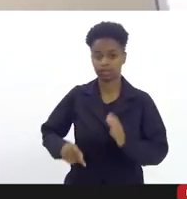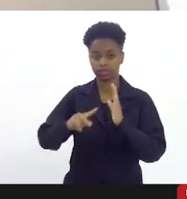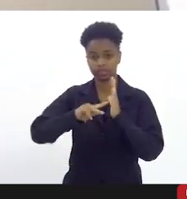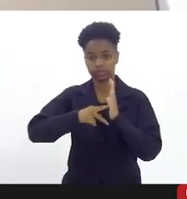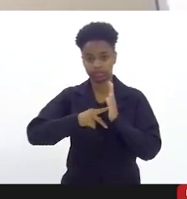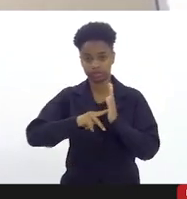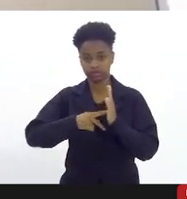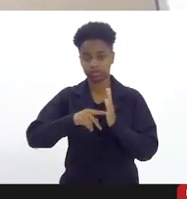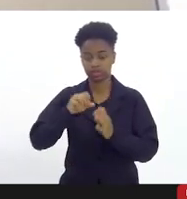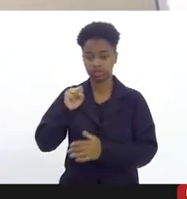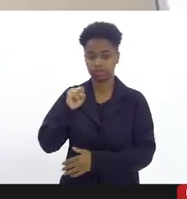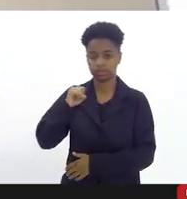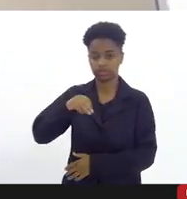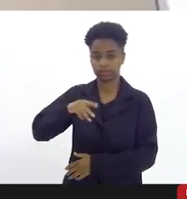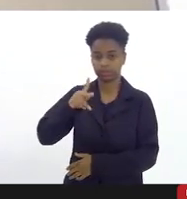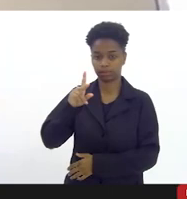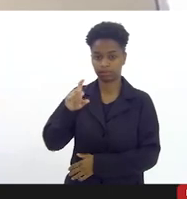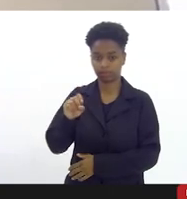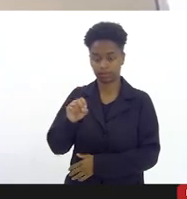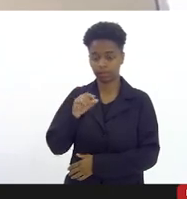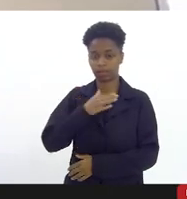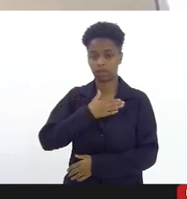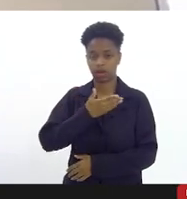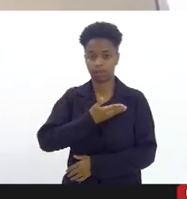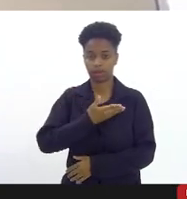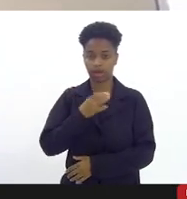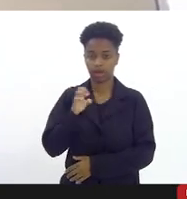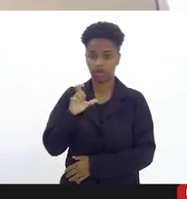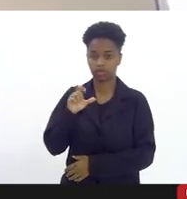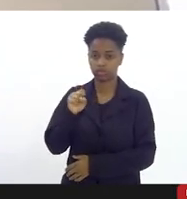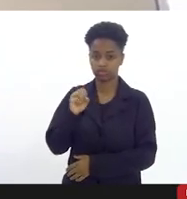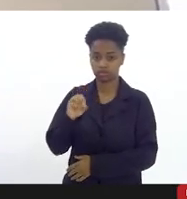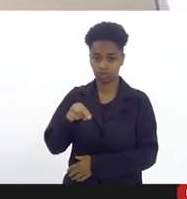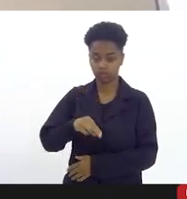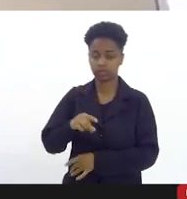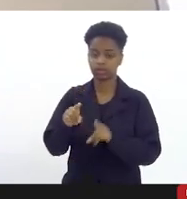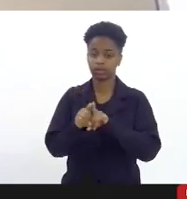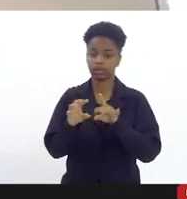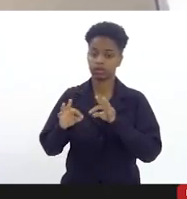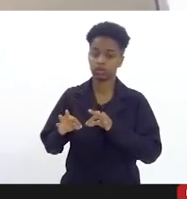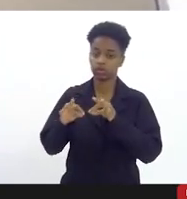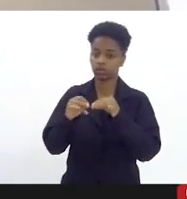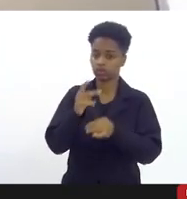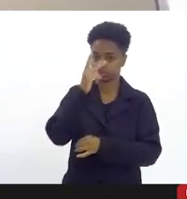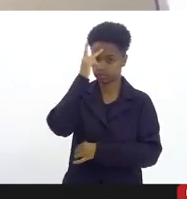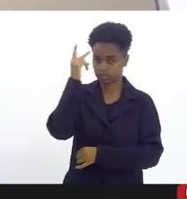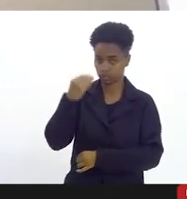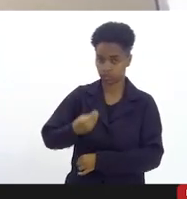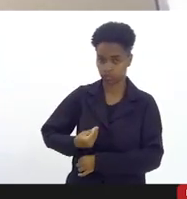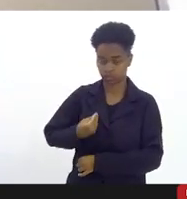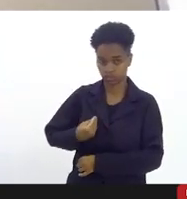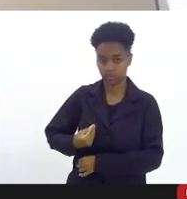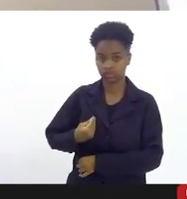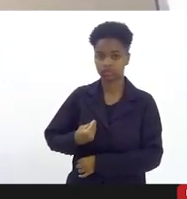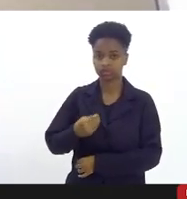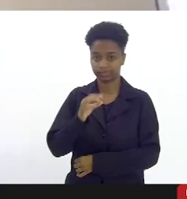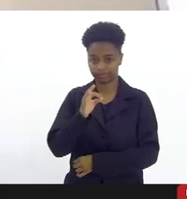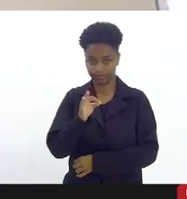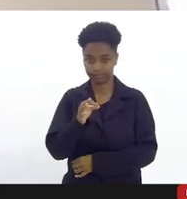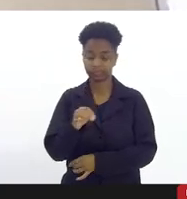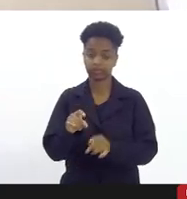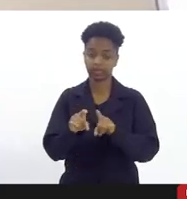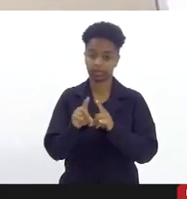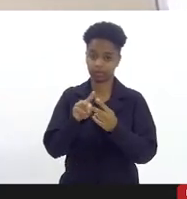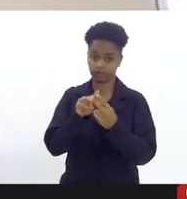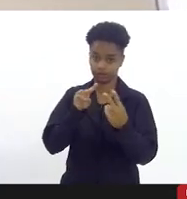do Sinpro meu amigo Elson em seu nome a todos que estão presentes né e